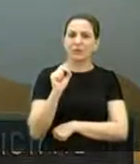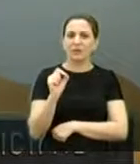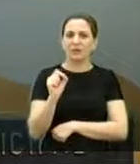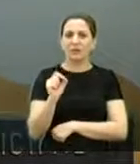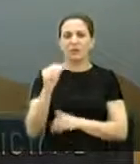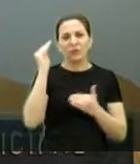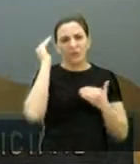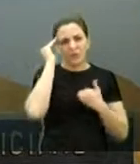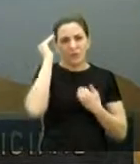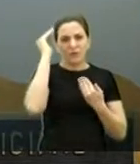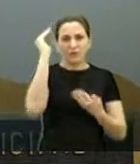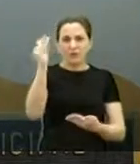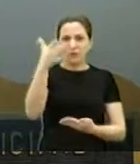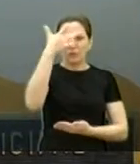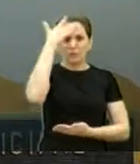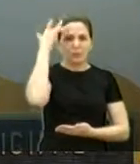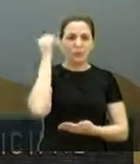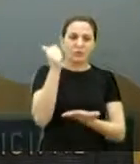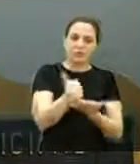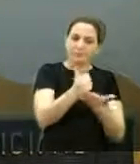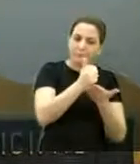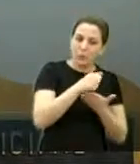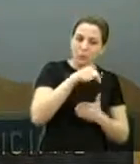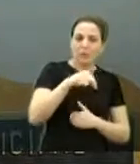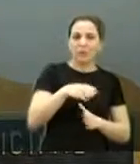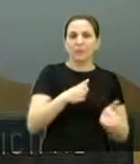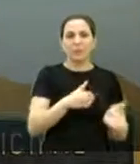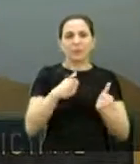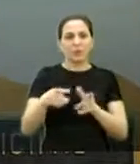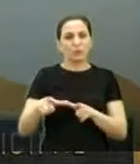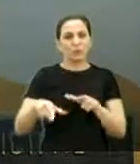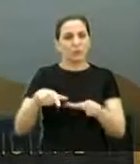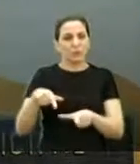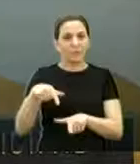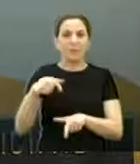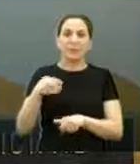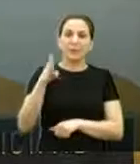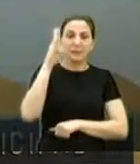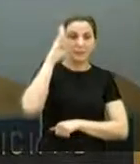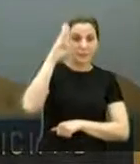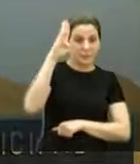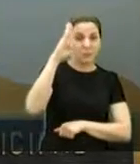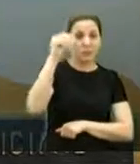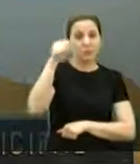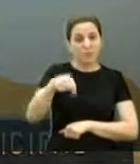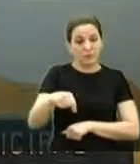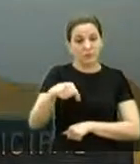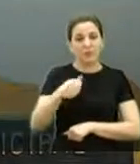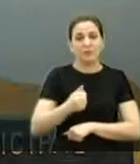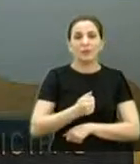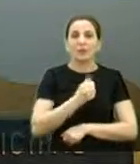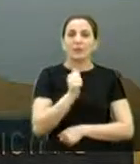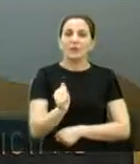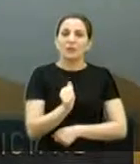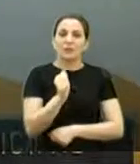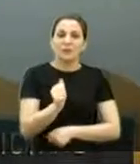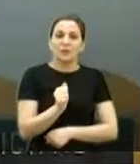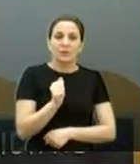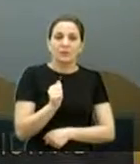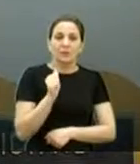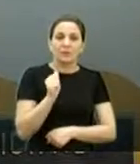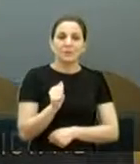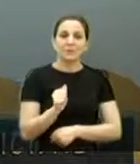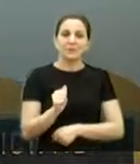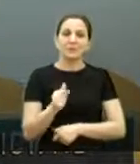sou grata a quem ajudou, não só o meu mandato, né, mas principalmente a cidade de Araraquara. E não